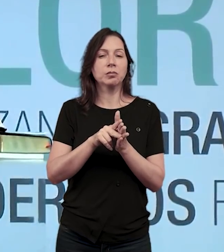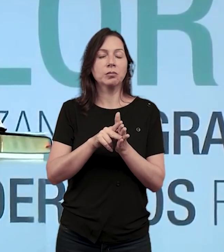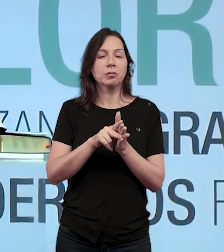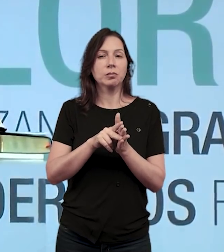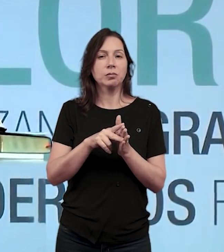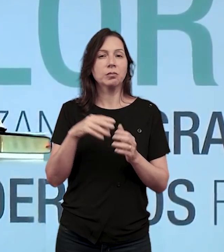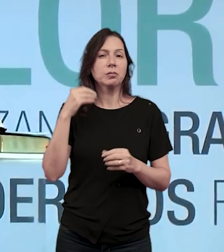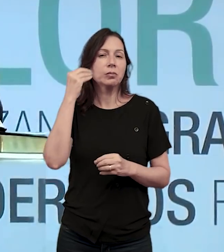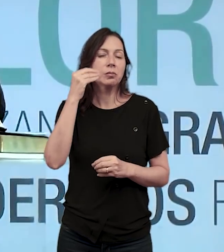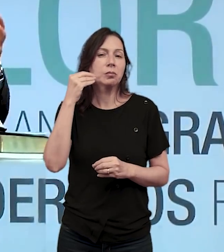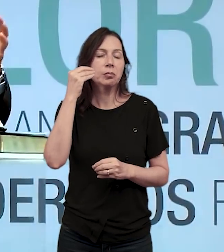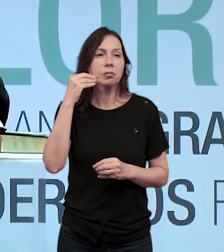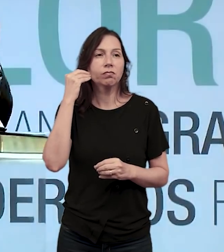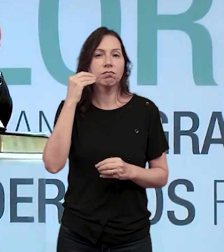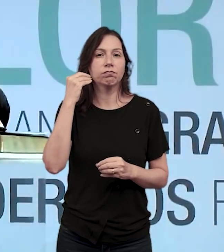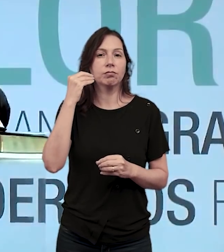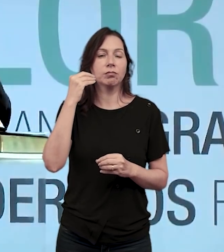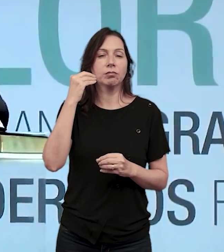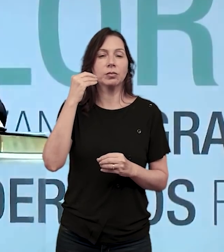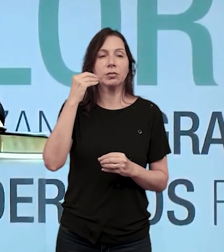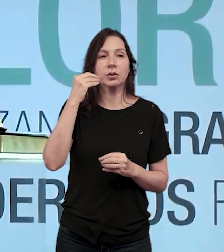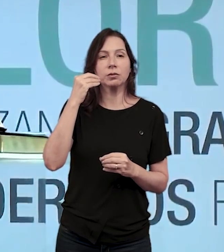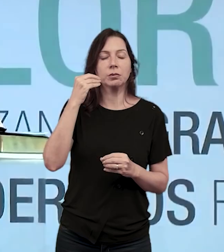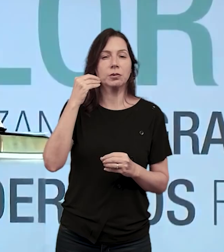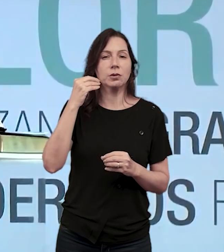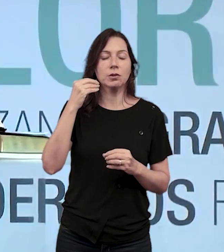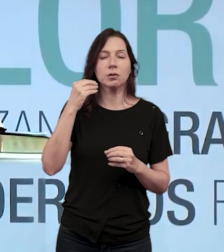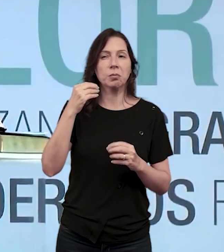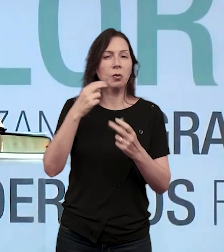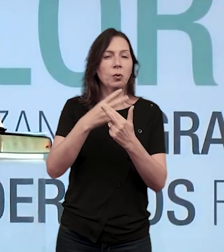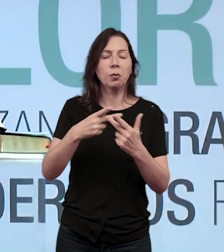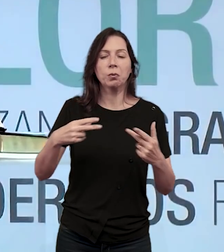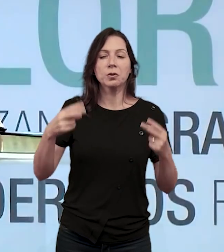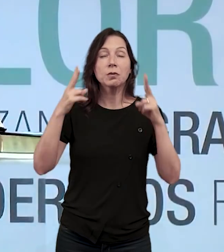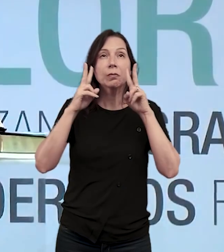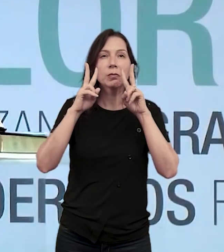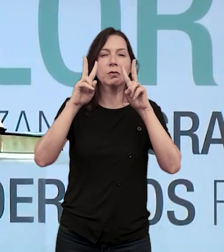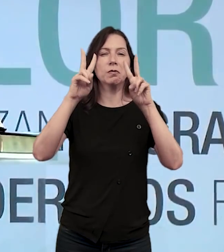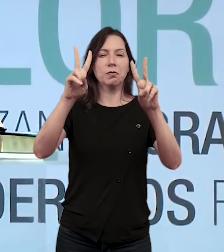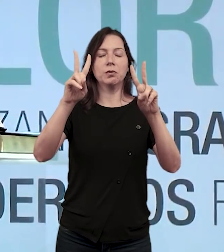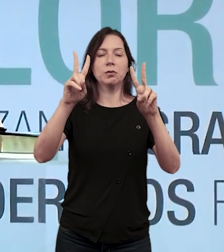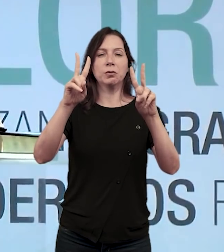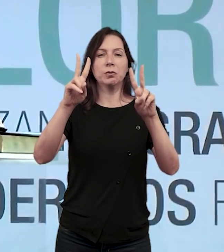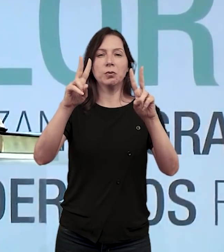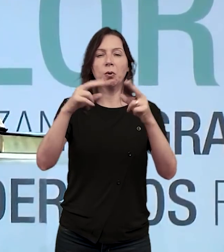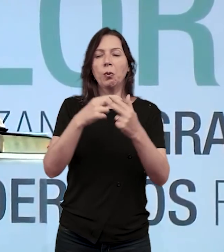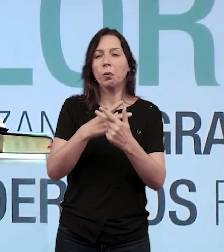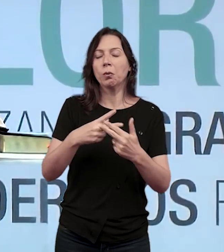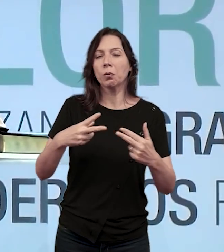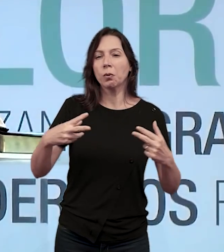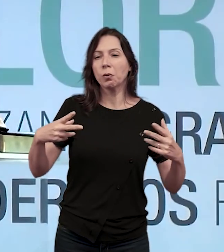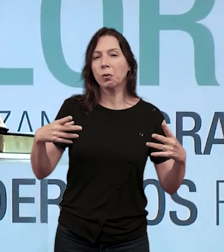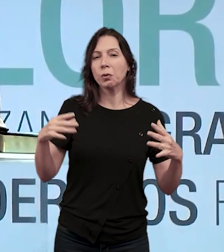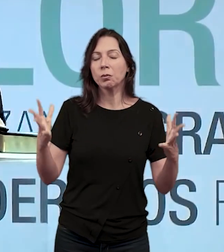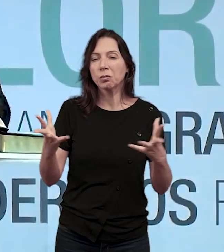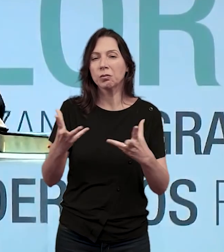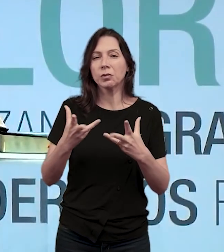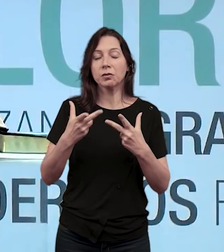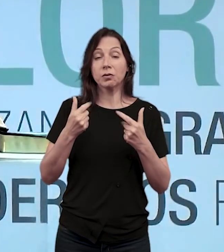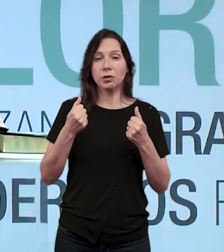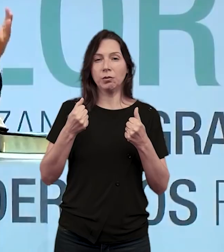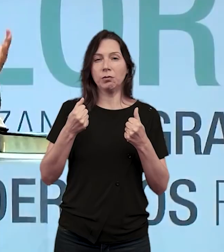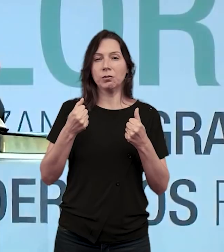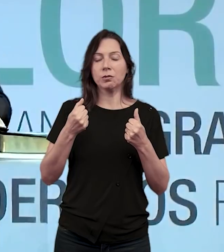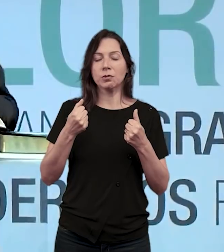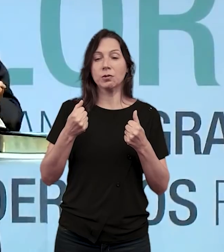experiências, falar das coisas grandes que ele tinha experimentado na vida? Mas ele